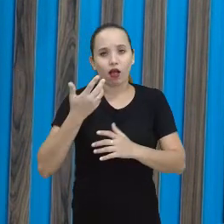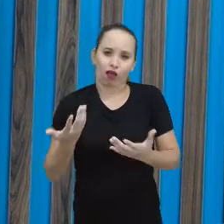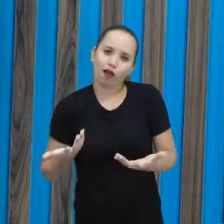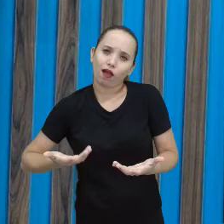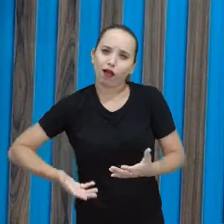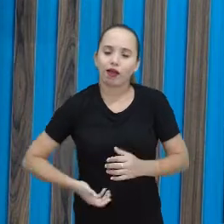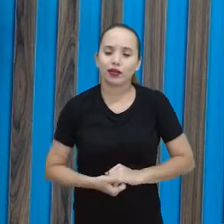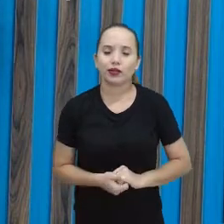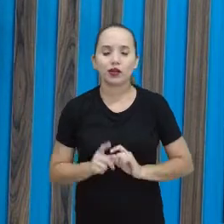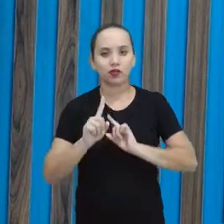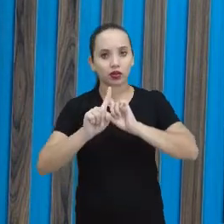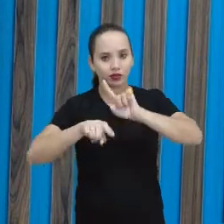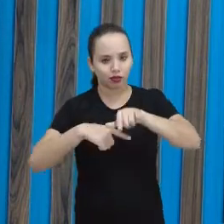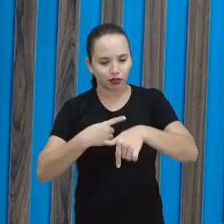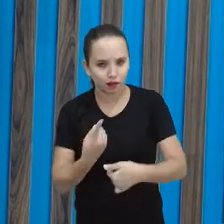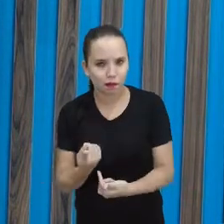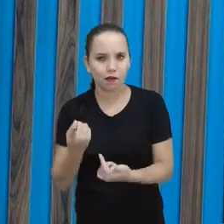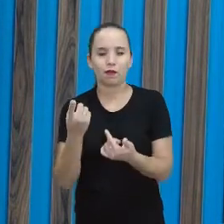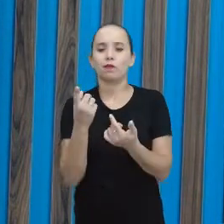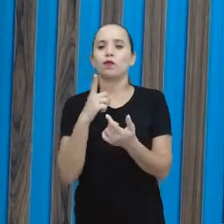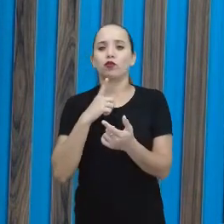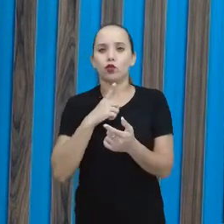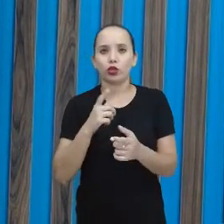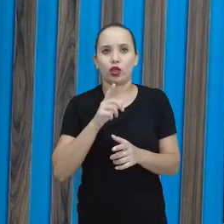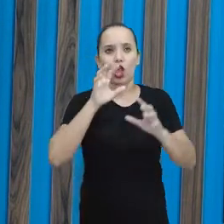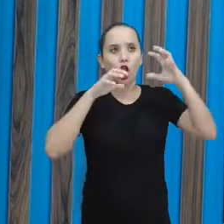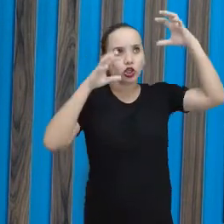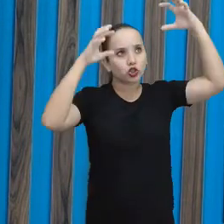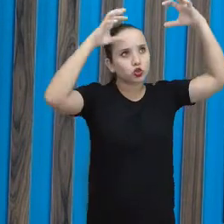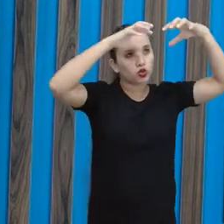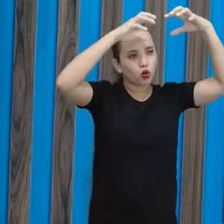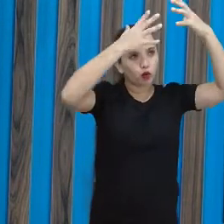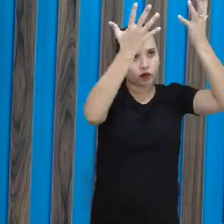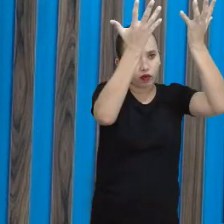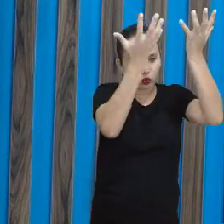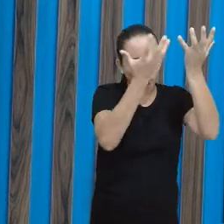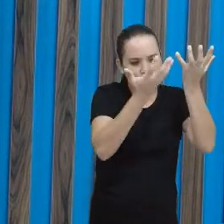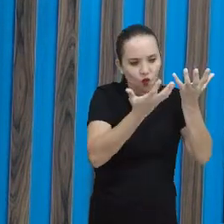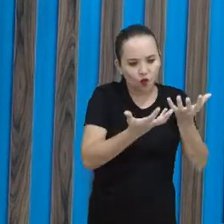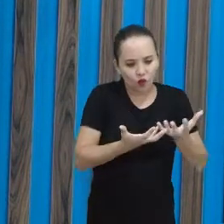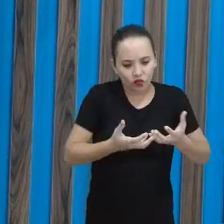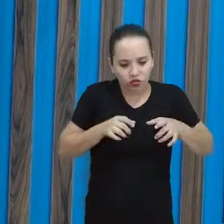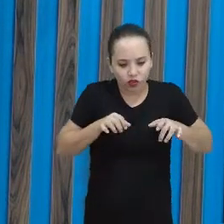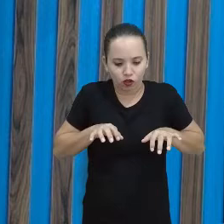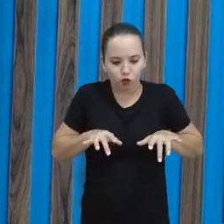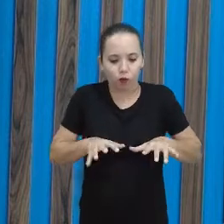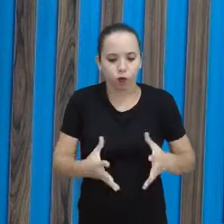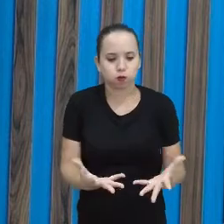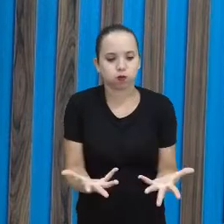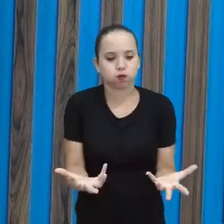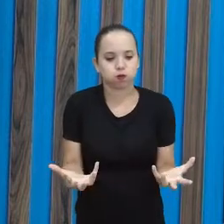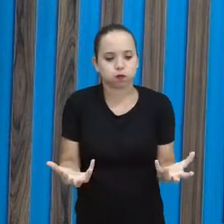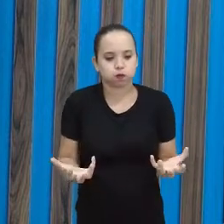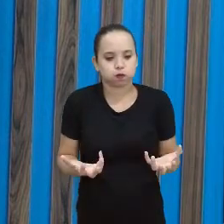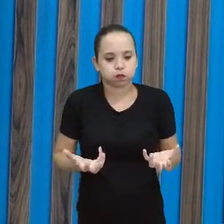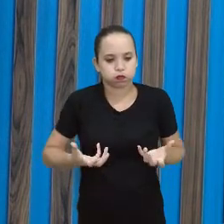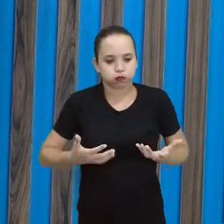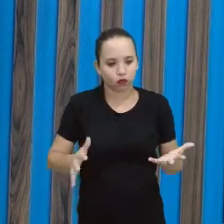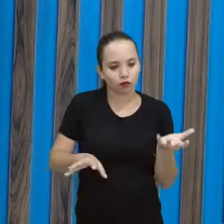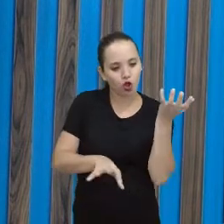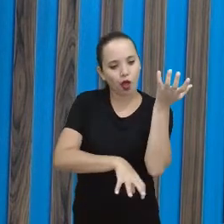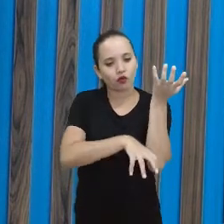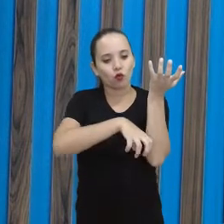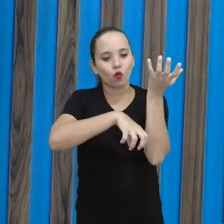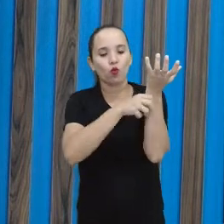Depois que a vegetação largou essa transpiração, né, esse vapor d'água de volta na